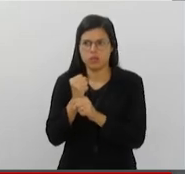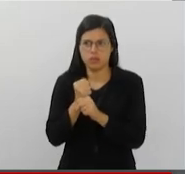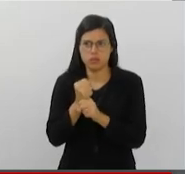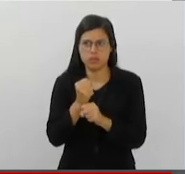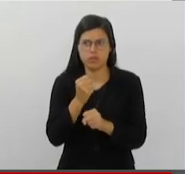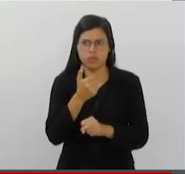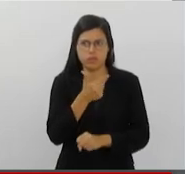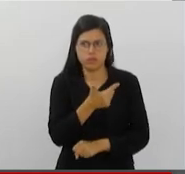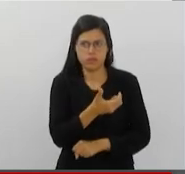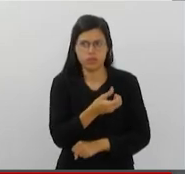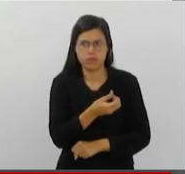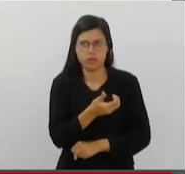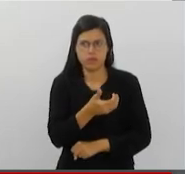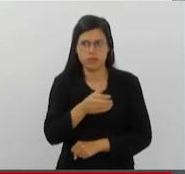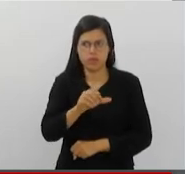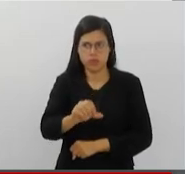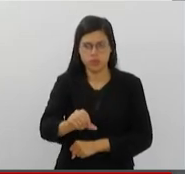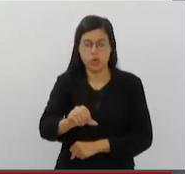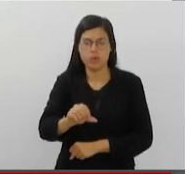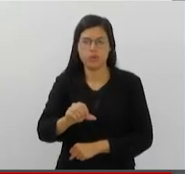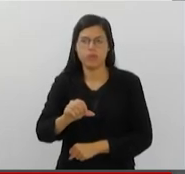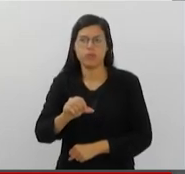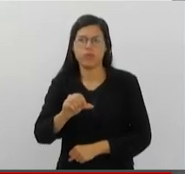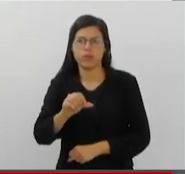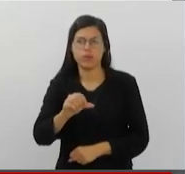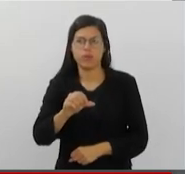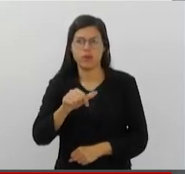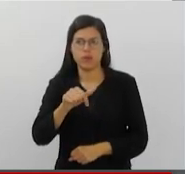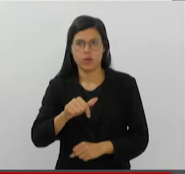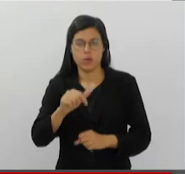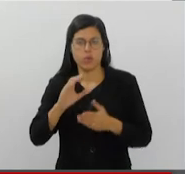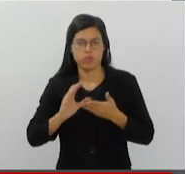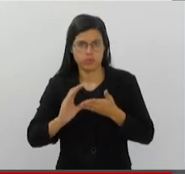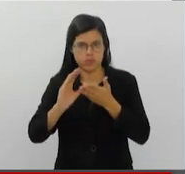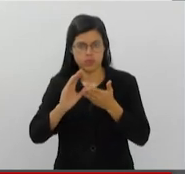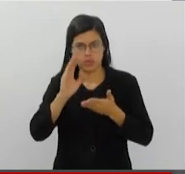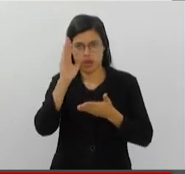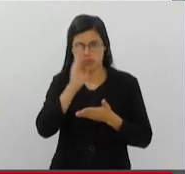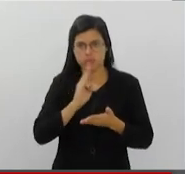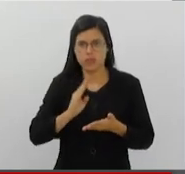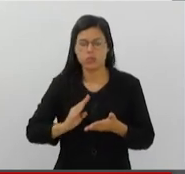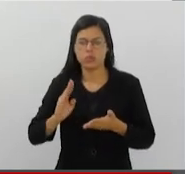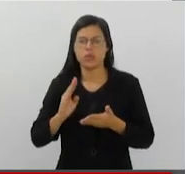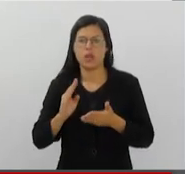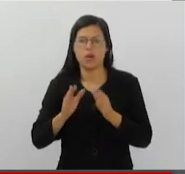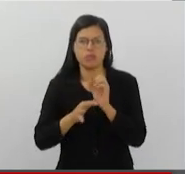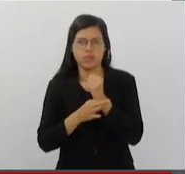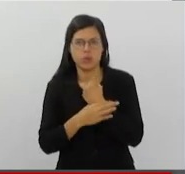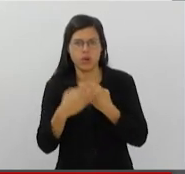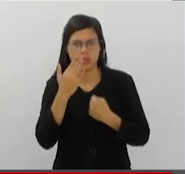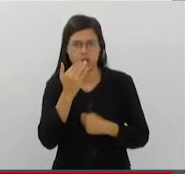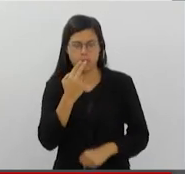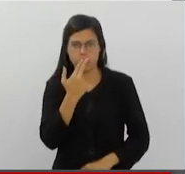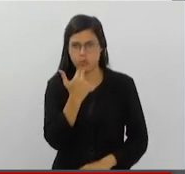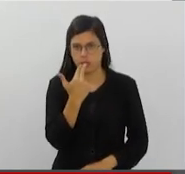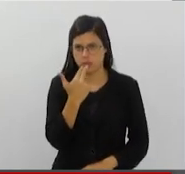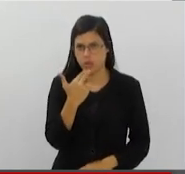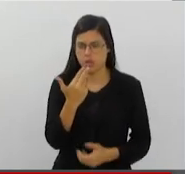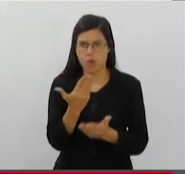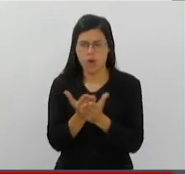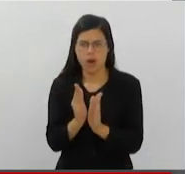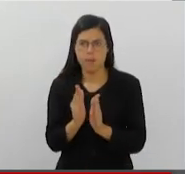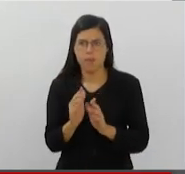no dia 1º de janeiro, o Conselho Nacional de Segurança Alimentar e Nutricional foi extinto. o qual a Ação